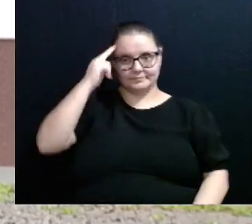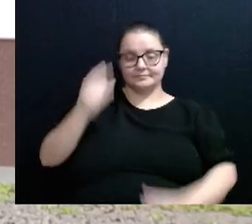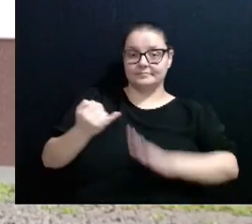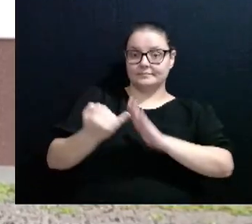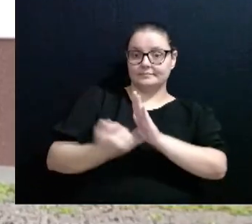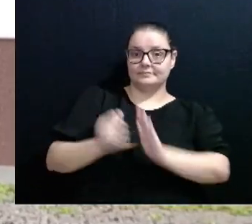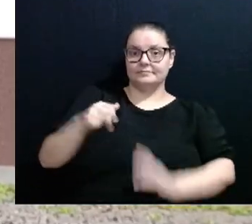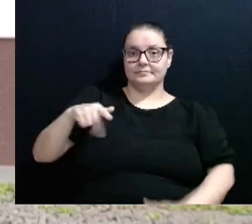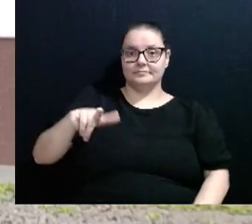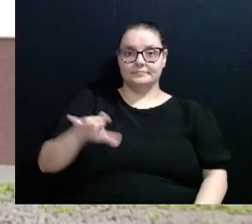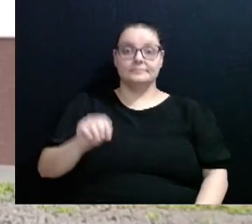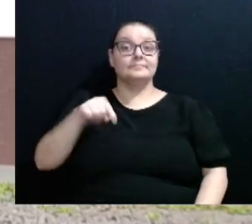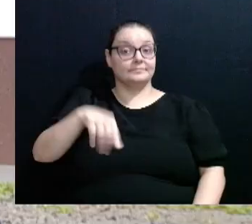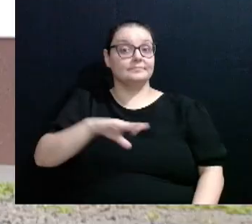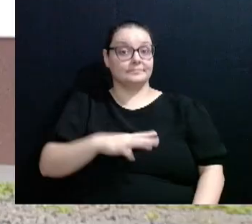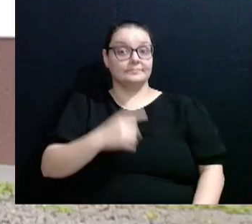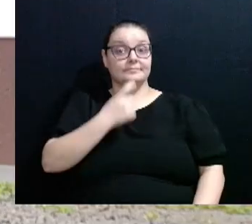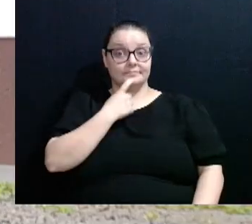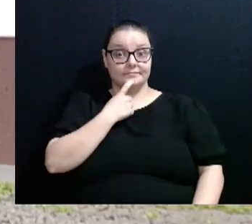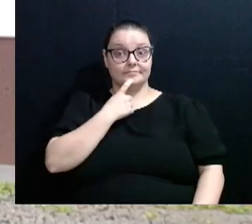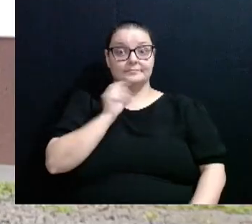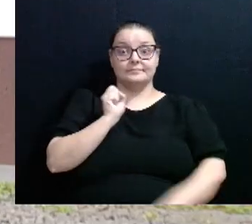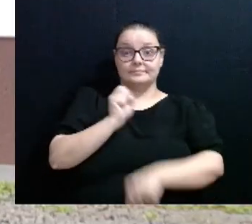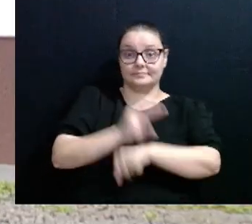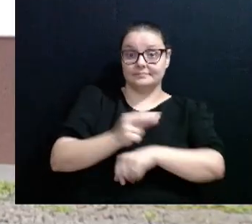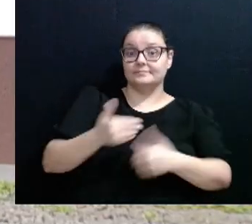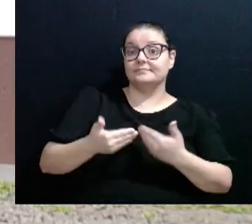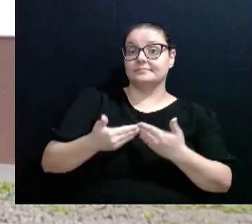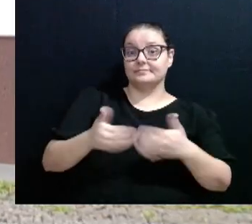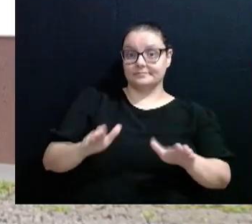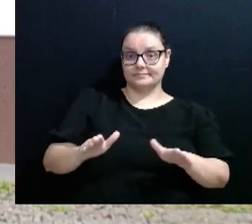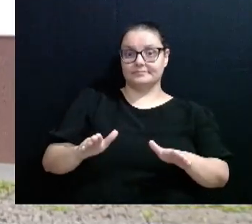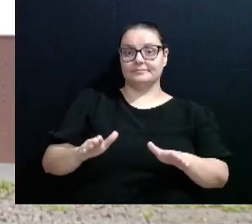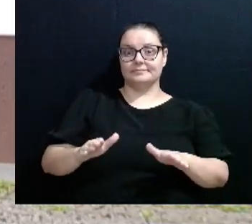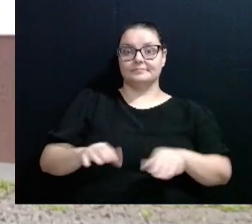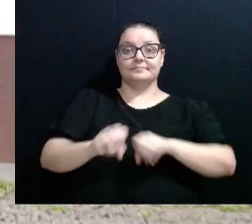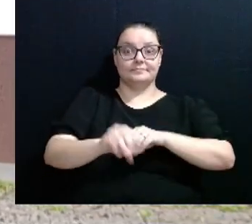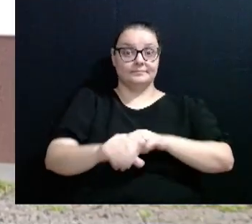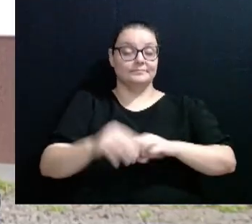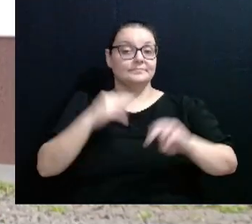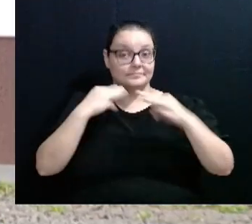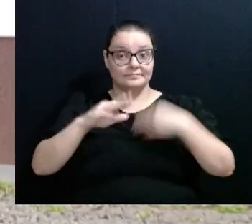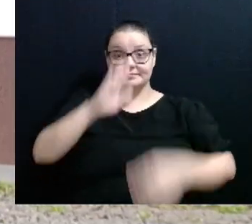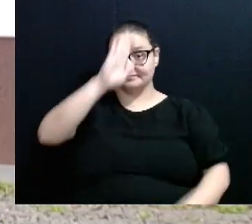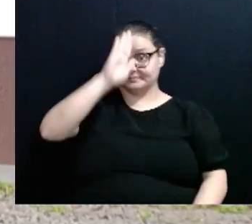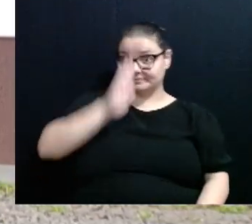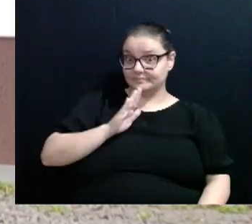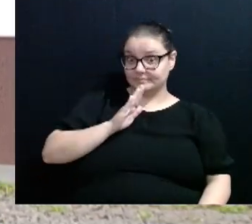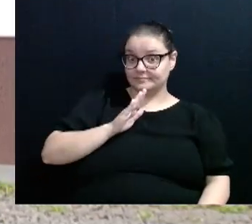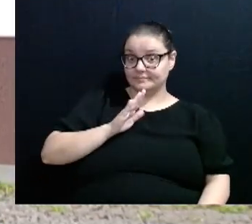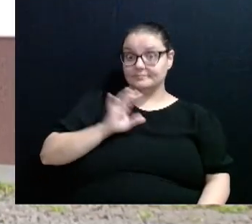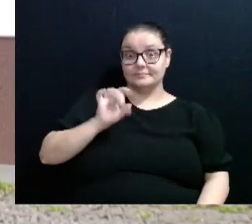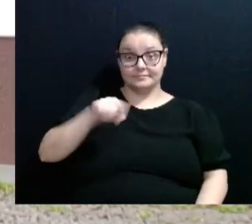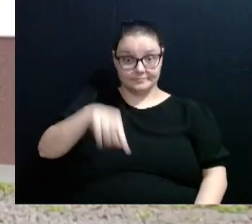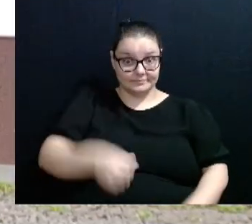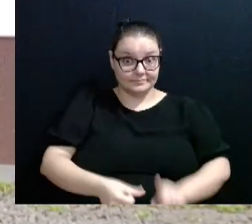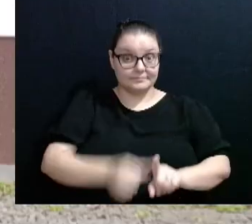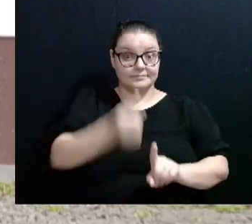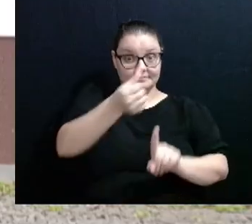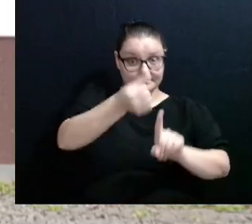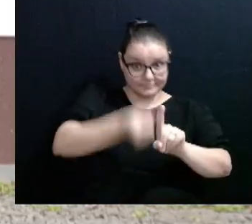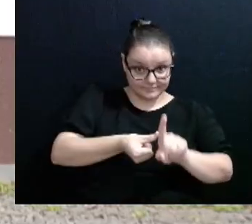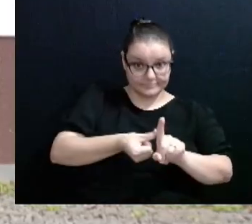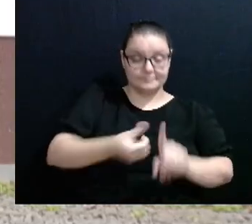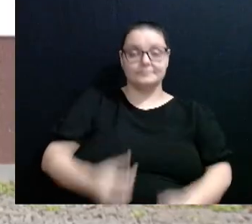em Campinas, está com vagas abertas para ensino musical gratuito. Só neste primeiro semestre de 2026